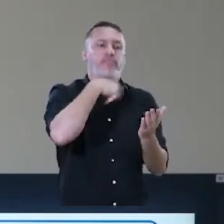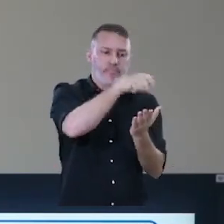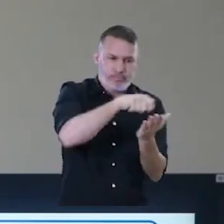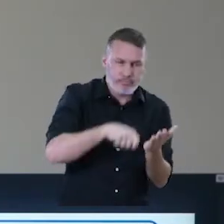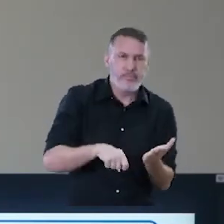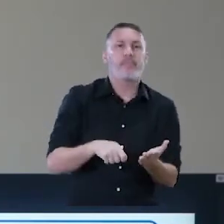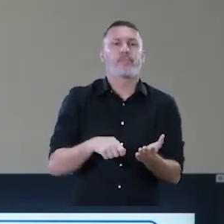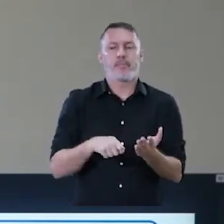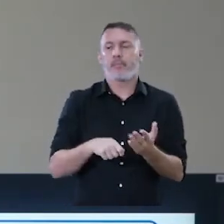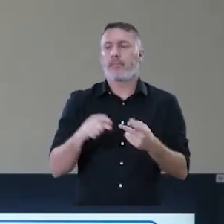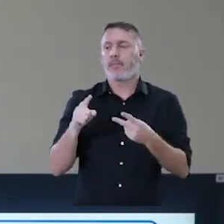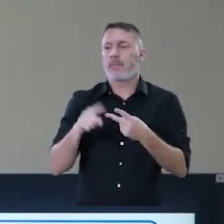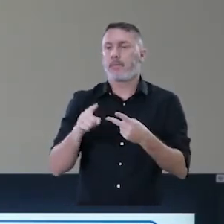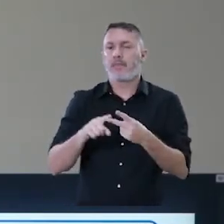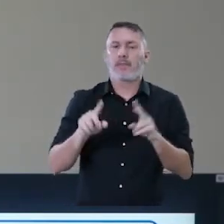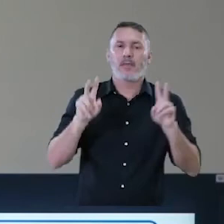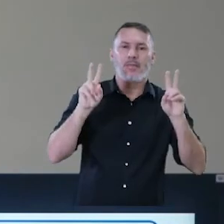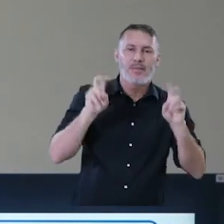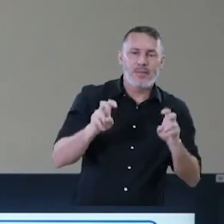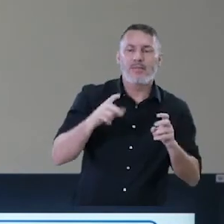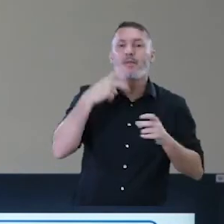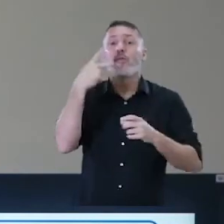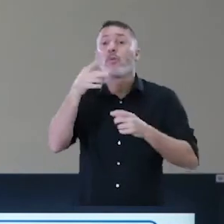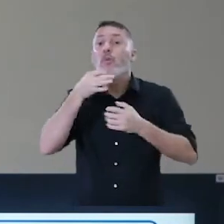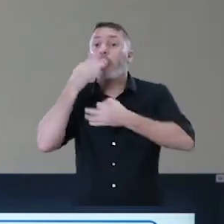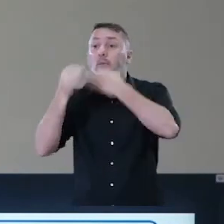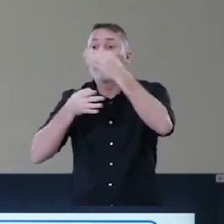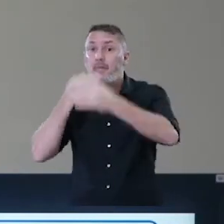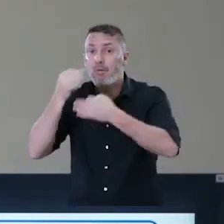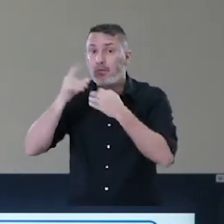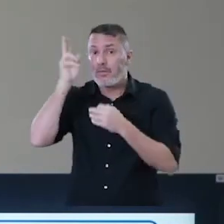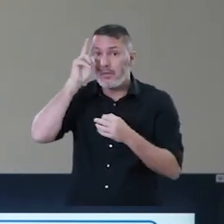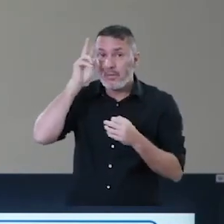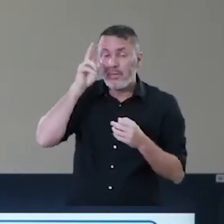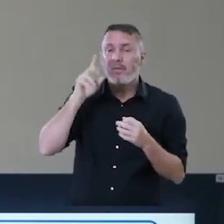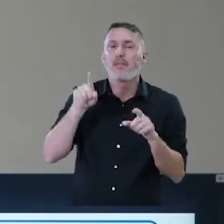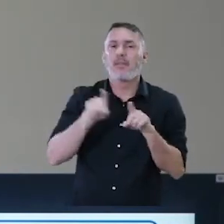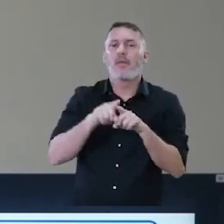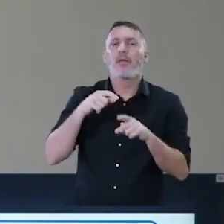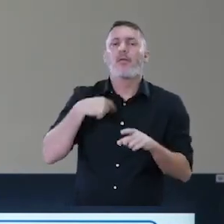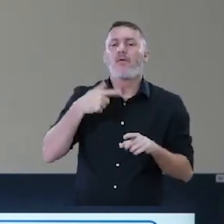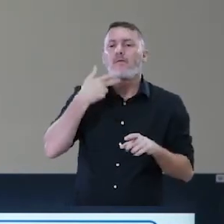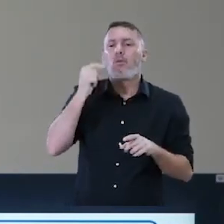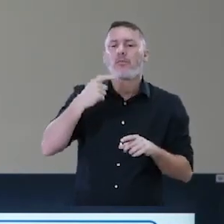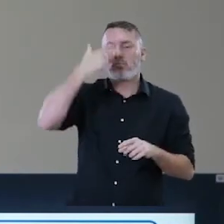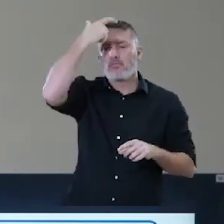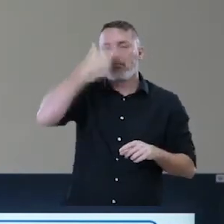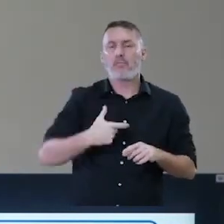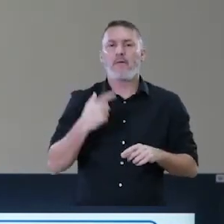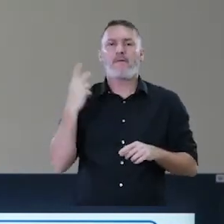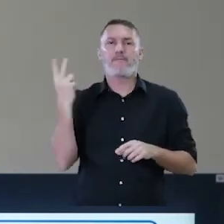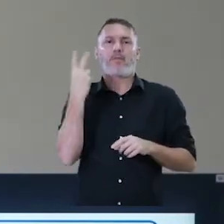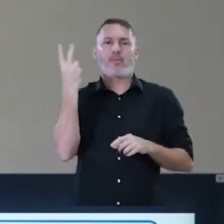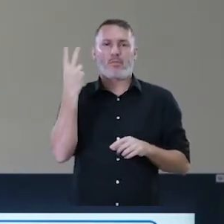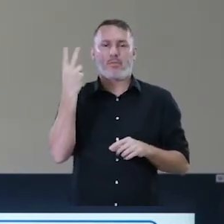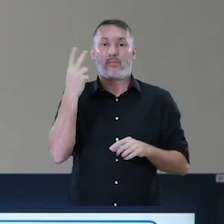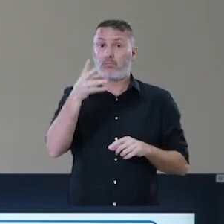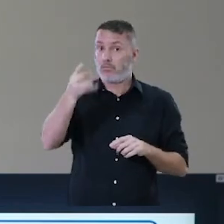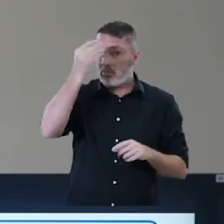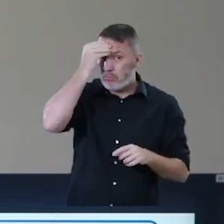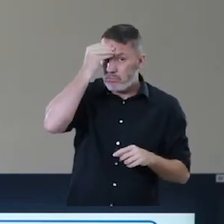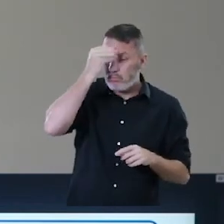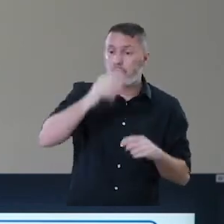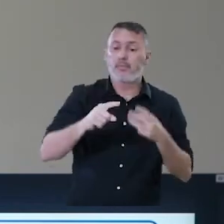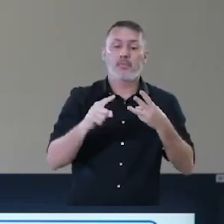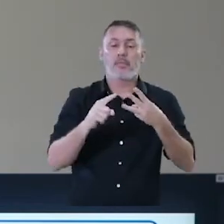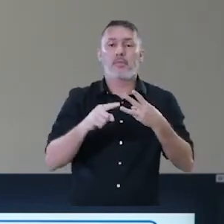anotação. Depois falamos sobre o tema e tese, seu posicionamento e a palavra que contém juízo de valor. Decore essas